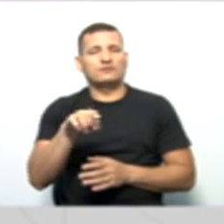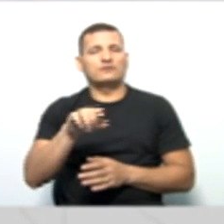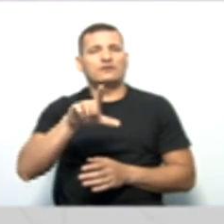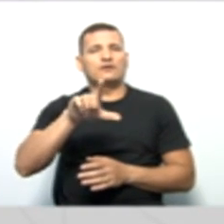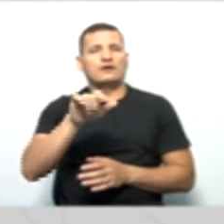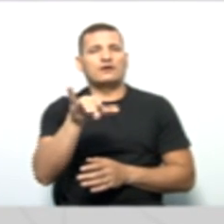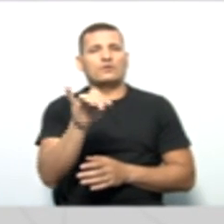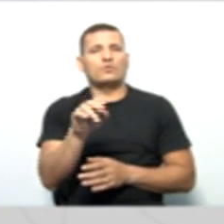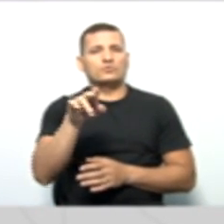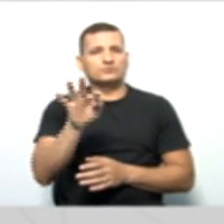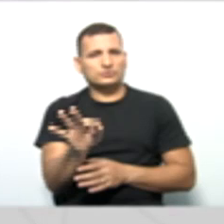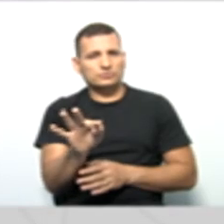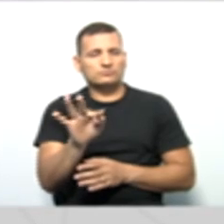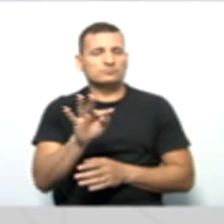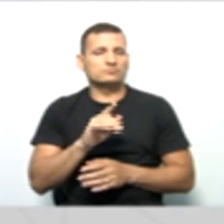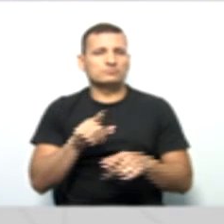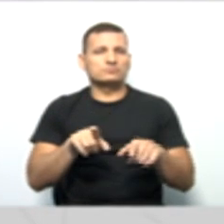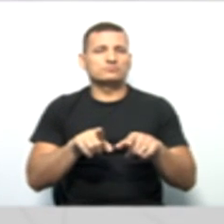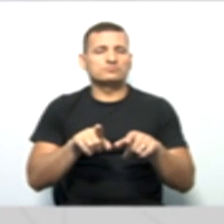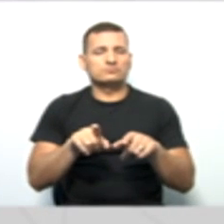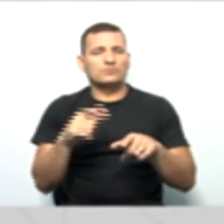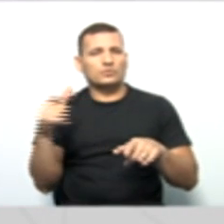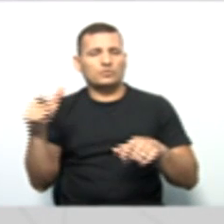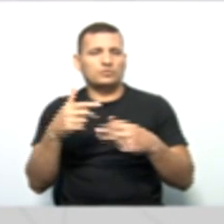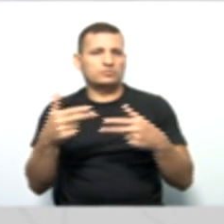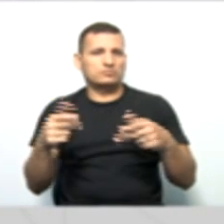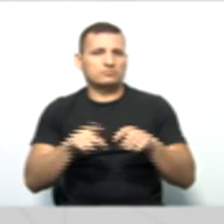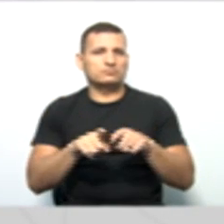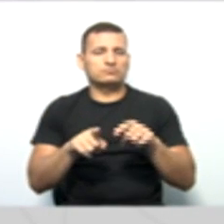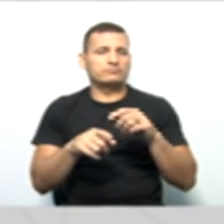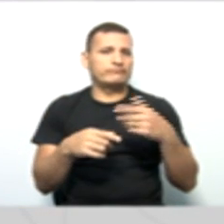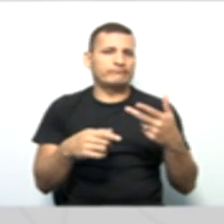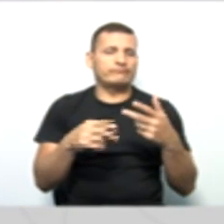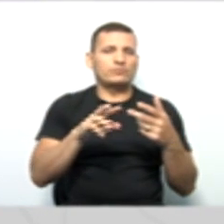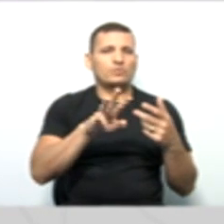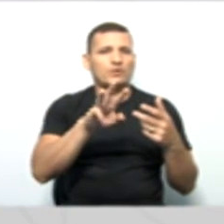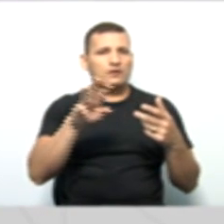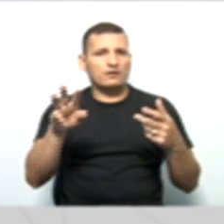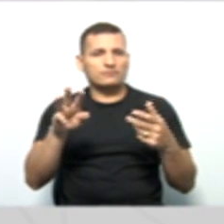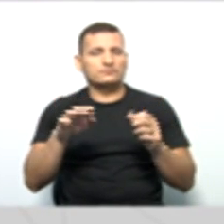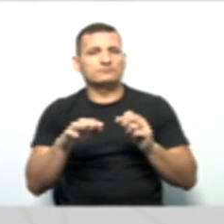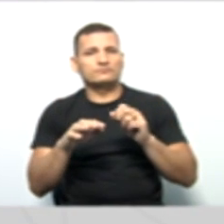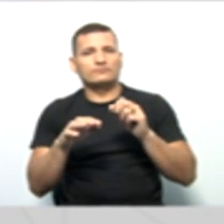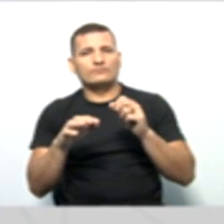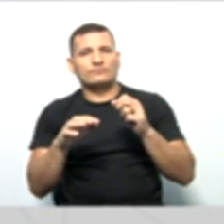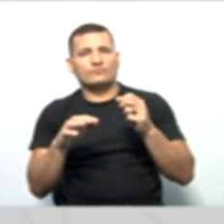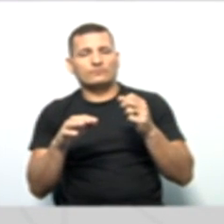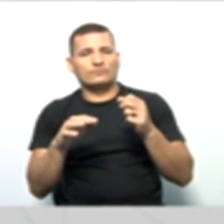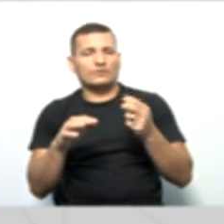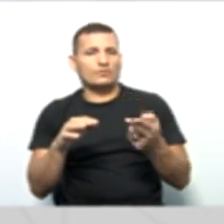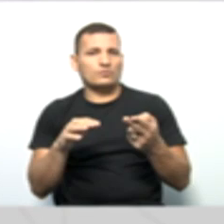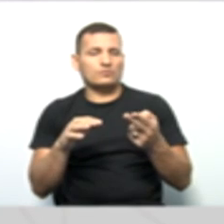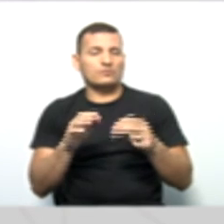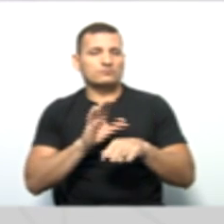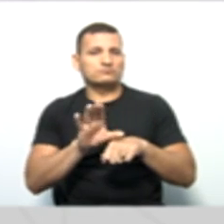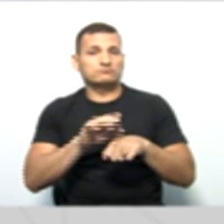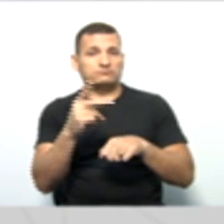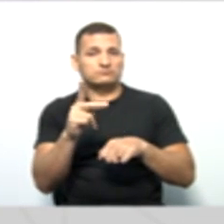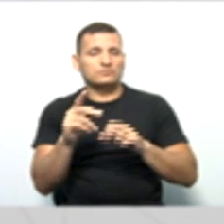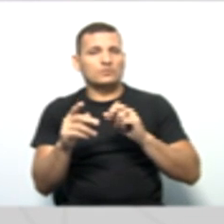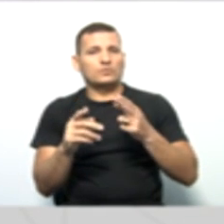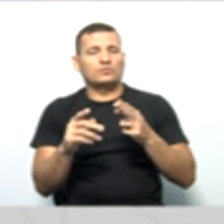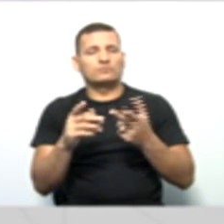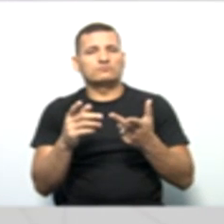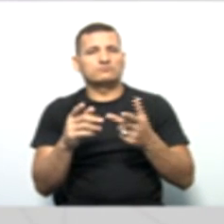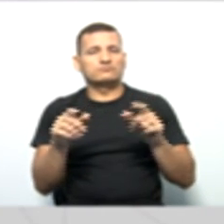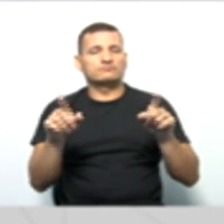algumas outras restrições, que aí entra a questão do... vai ser para web, vai ser para... que é o custo de vocês, né? Isso? Ou vai ser para